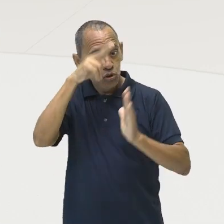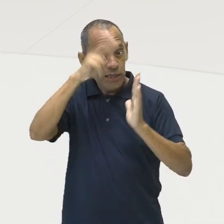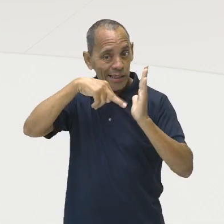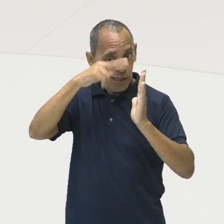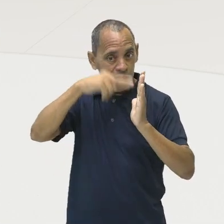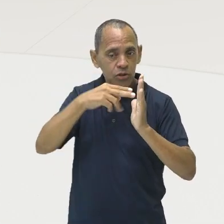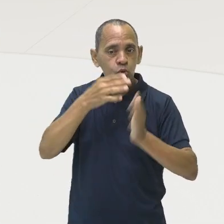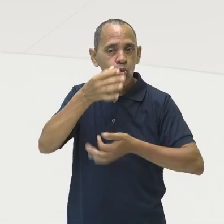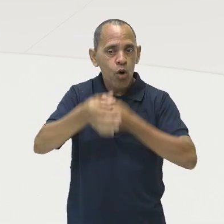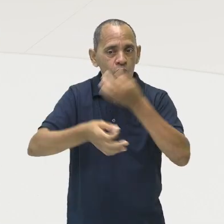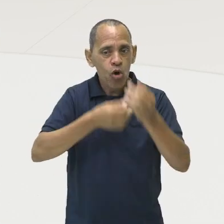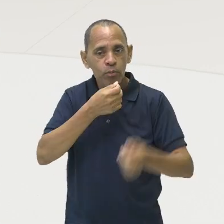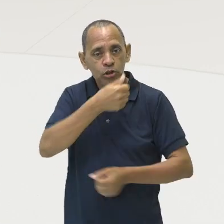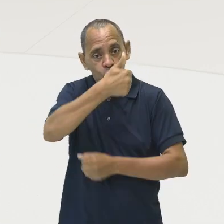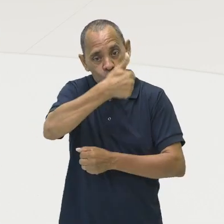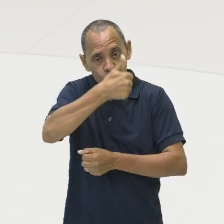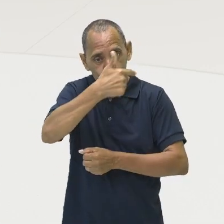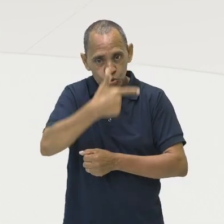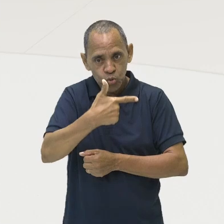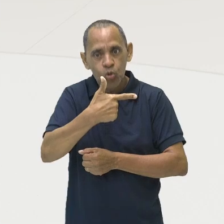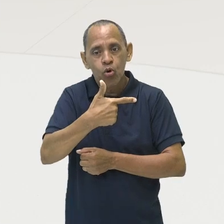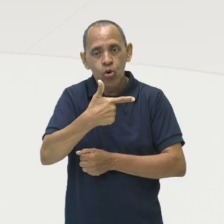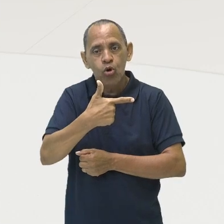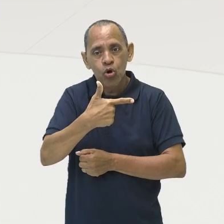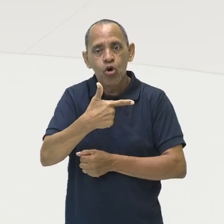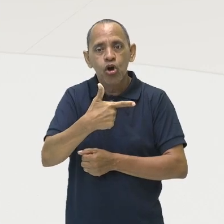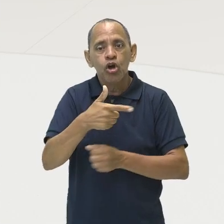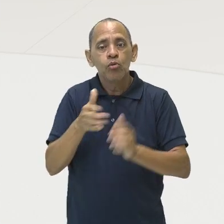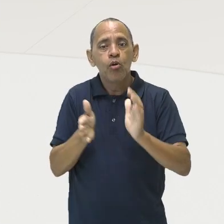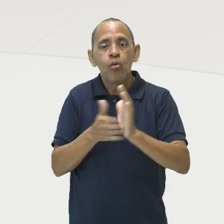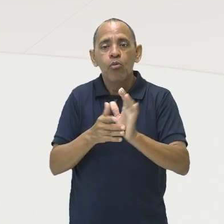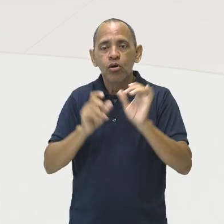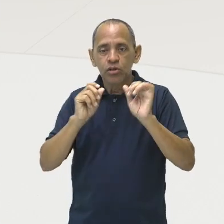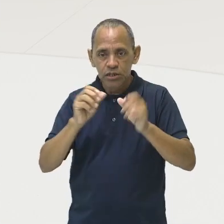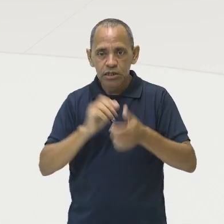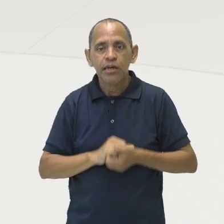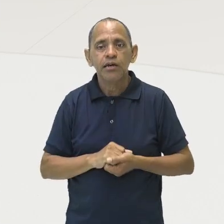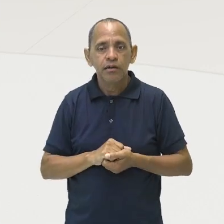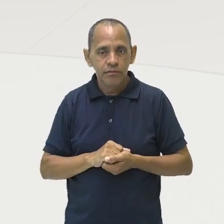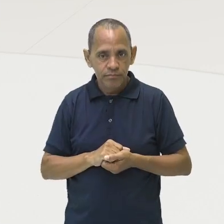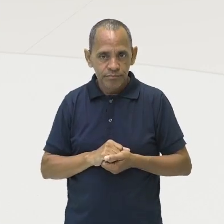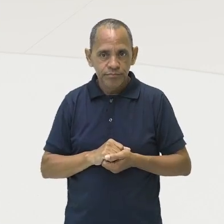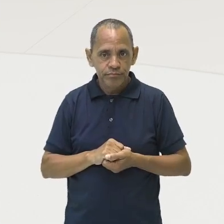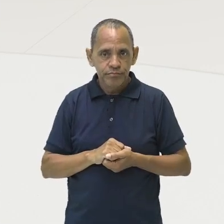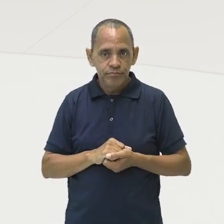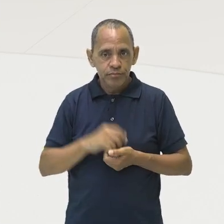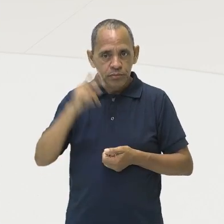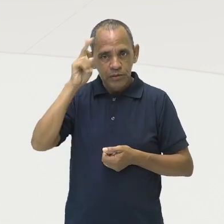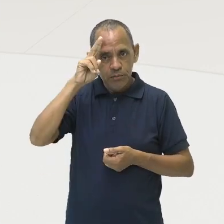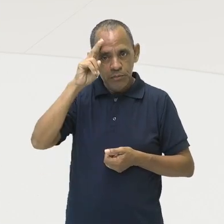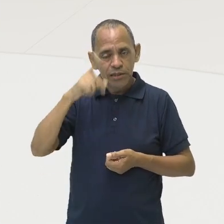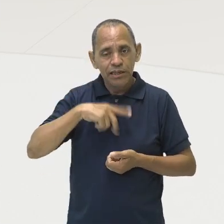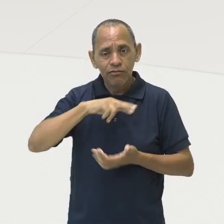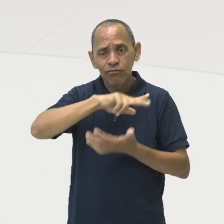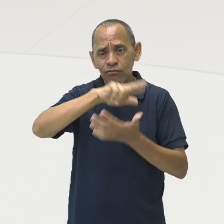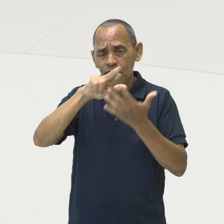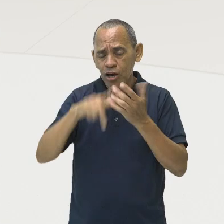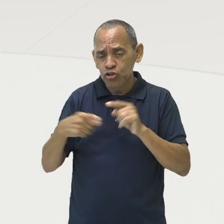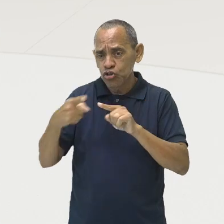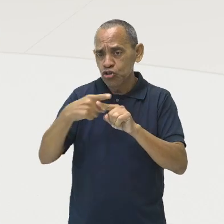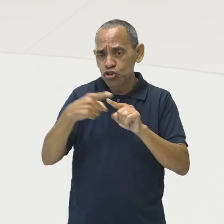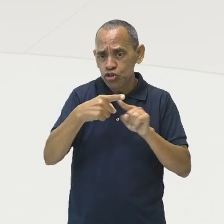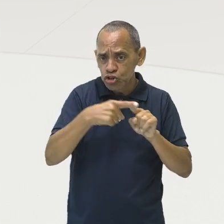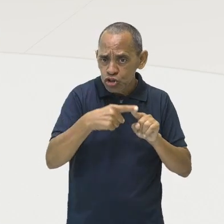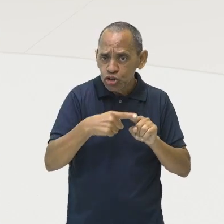vão servir para confirmar essa tese. E nós vimos aí nas nossas aulas que nós temos várias formas